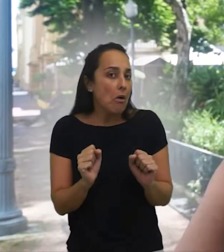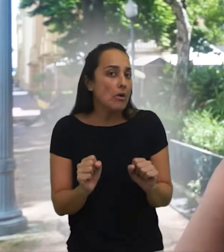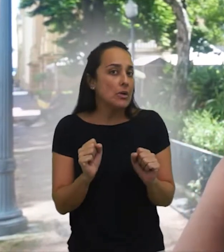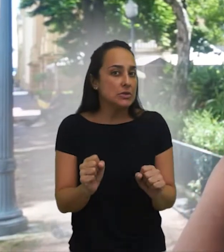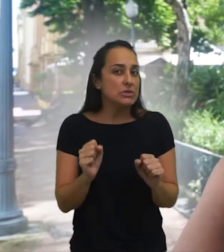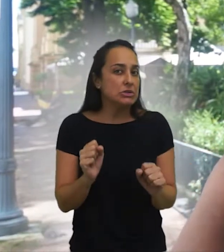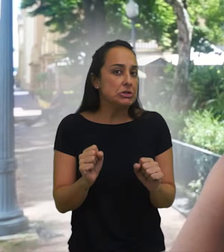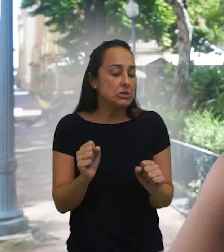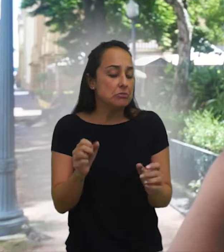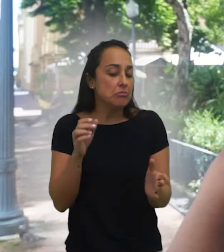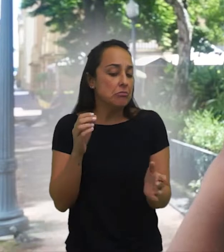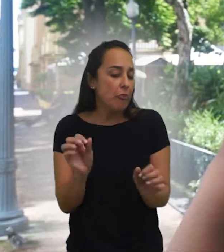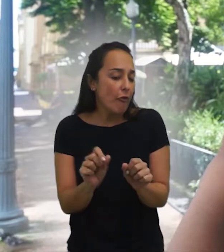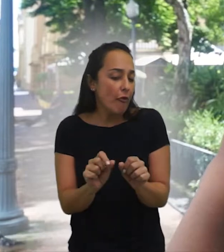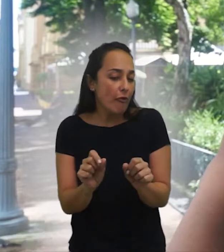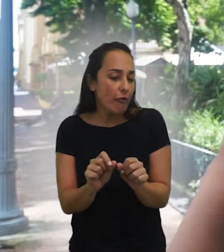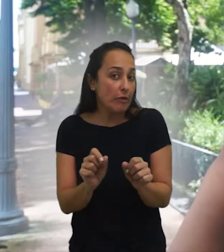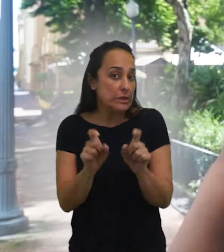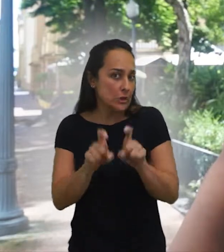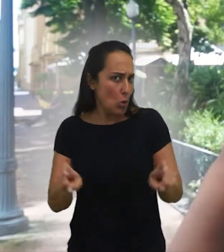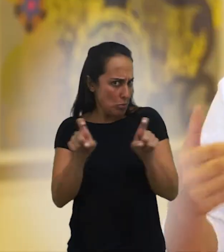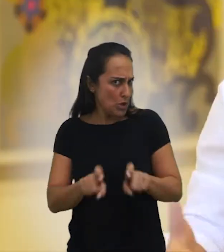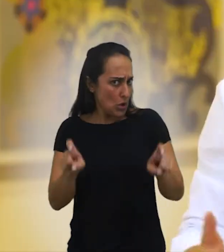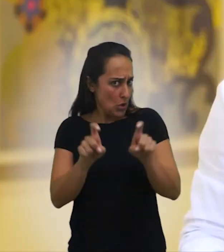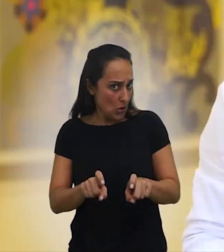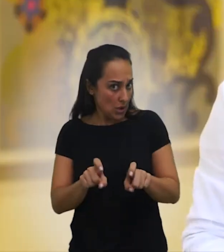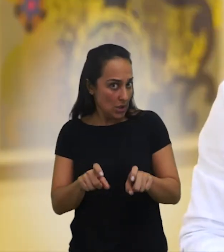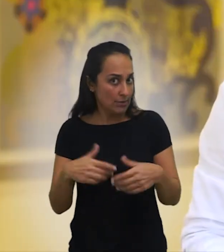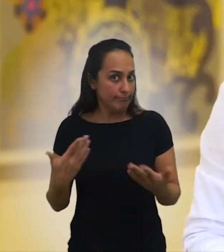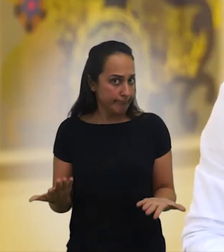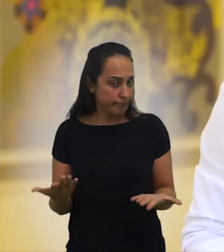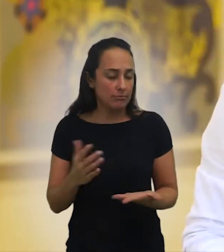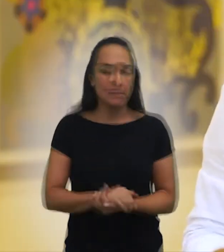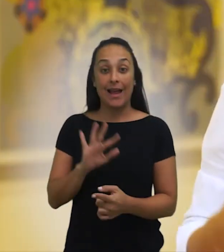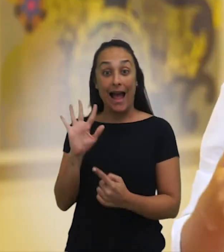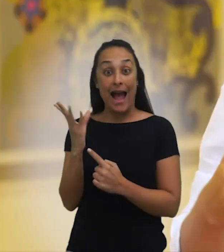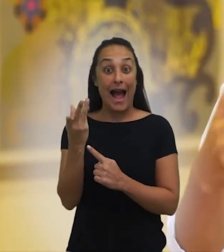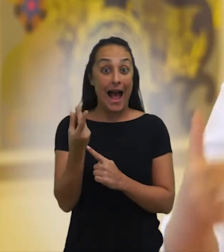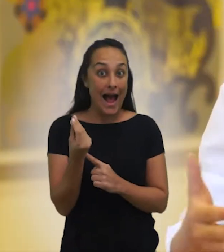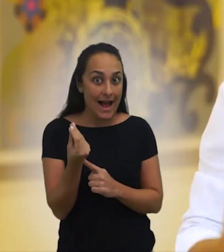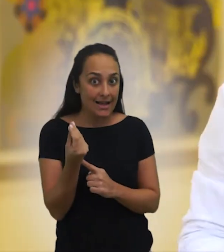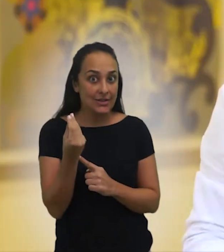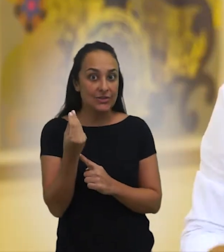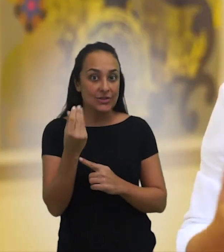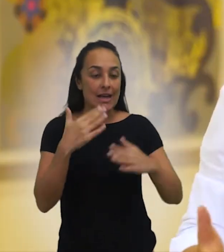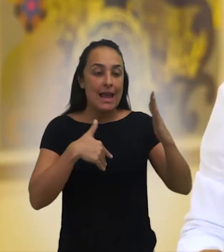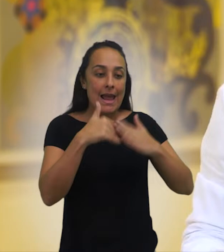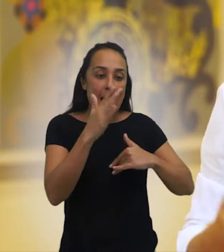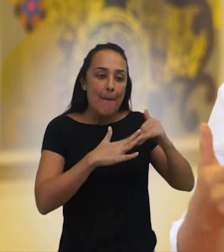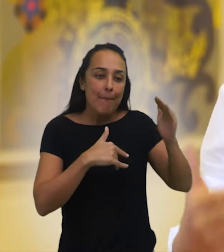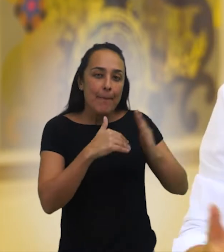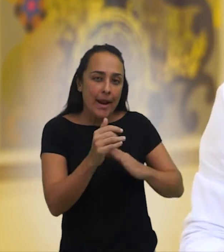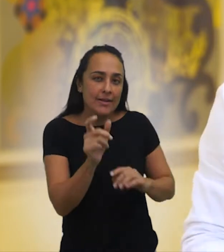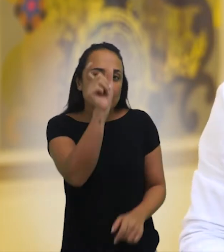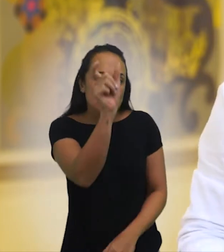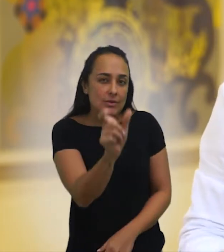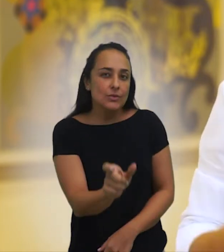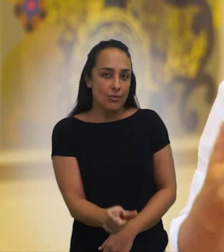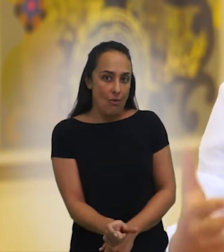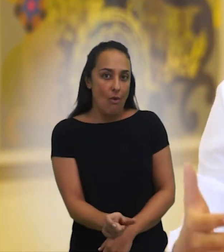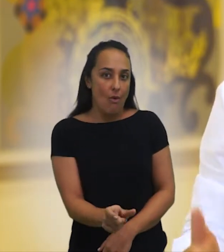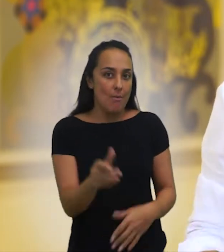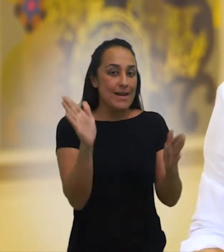seria algo feito virtualmente. A arte é a atividade humana ligada à manifestação de ordem e